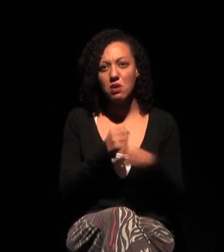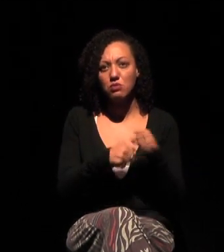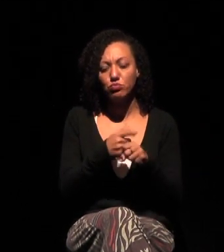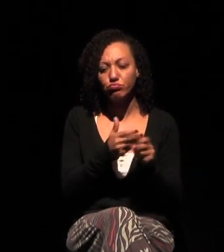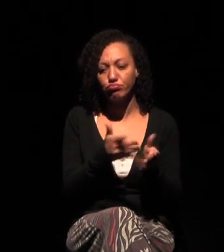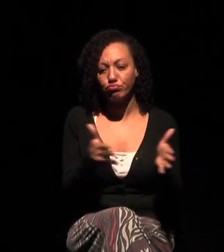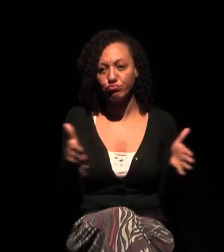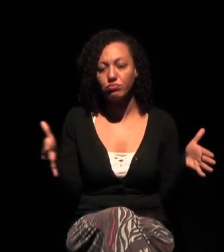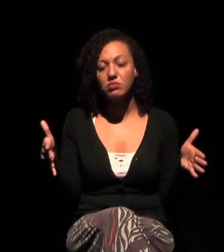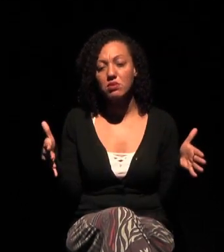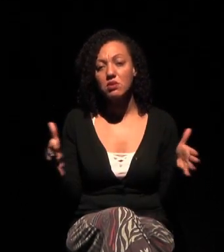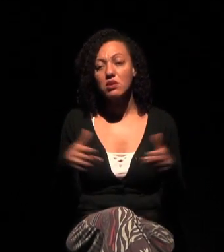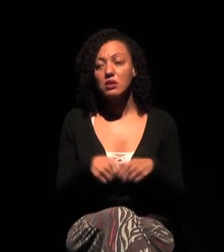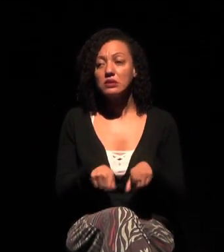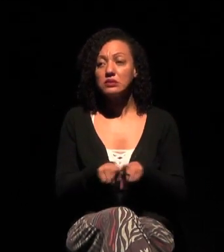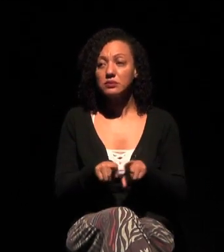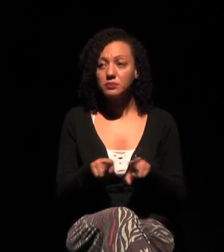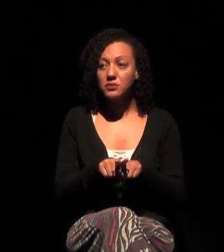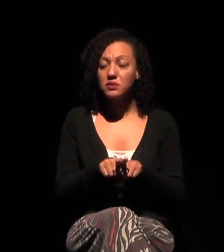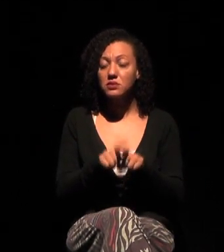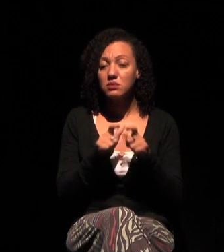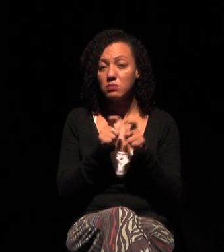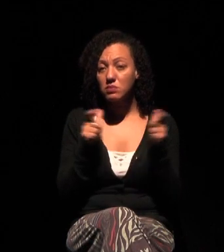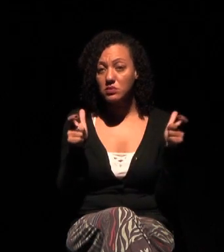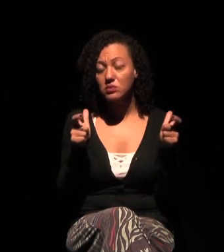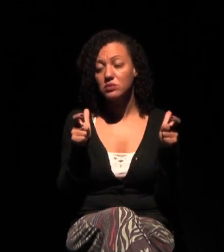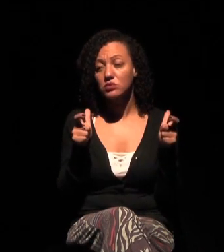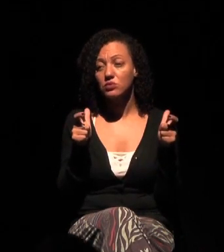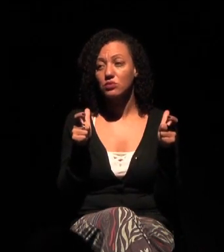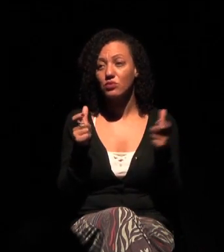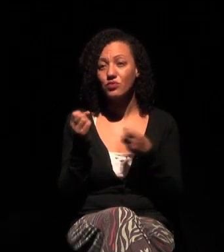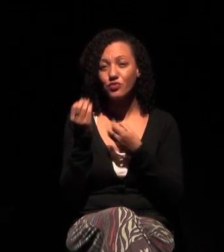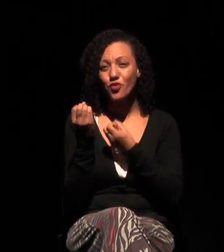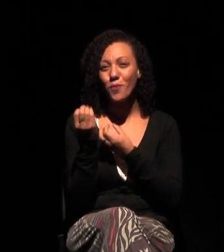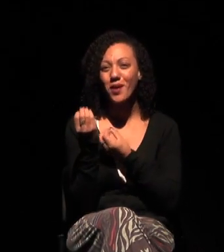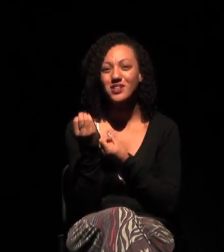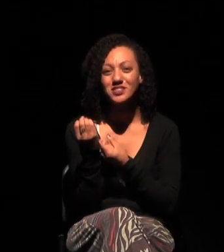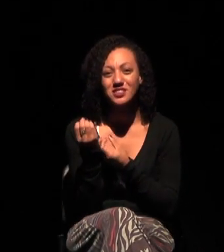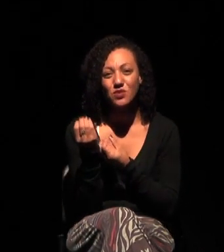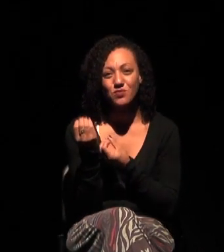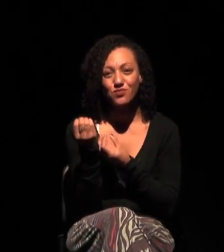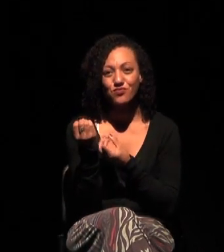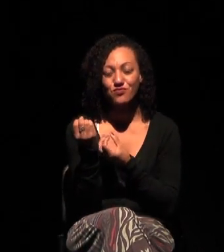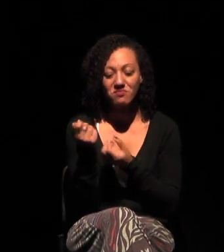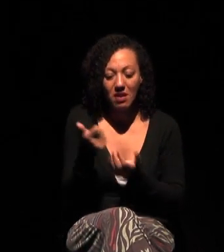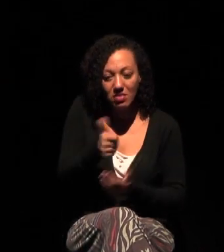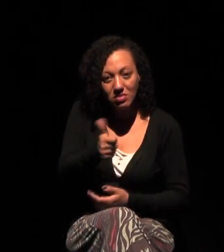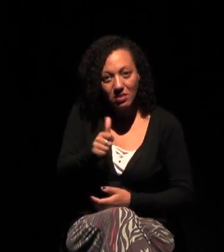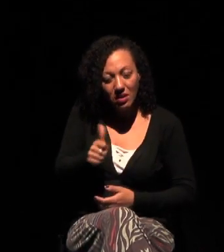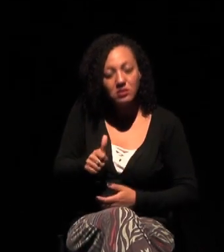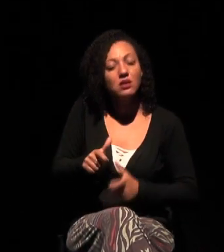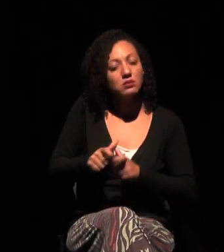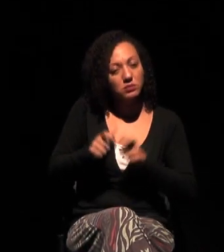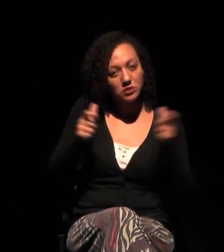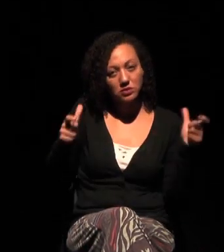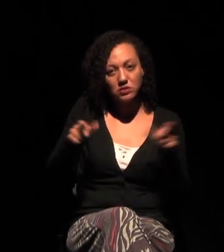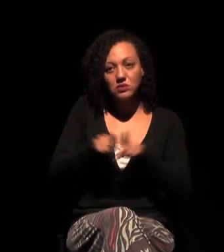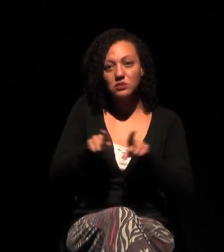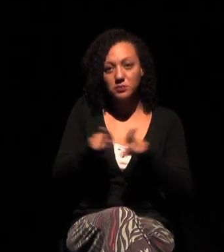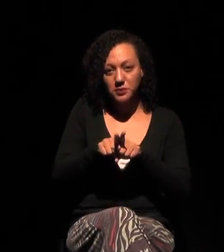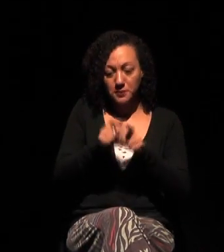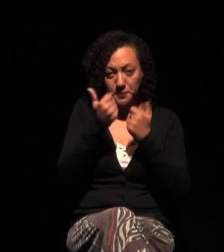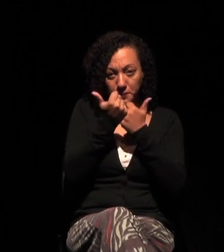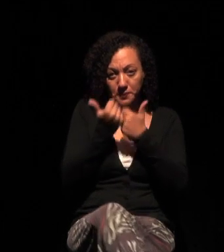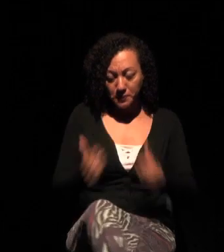um grande aumento na quantidade de dados disponível para análise que também a quantidade disponível foi